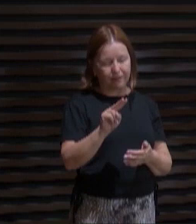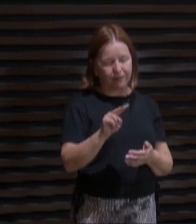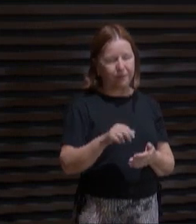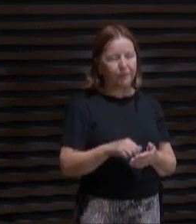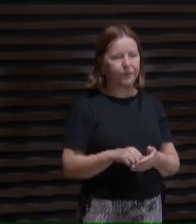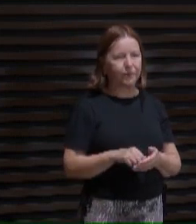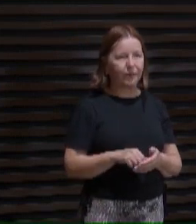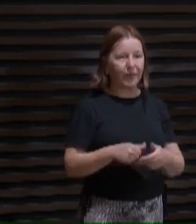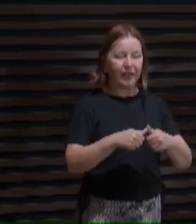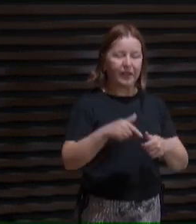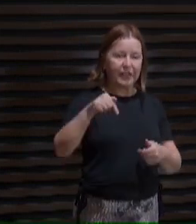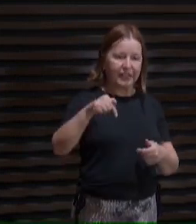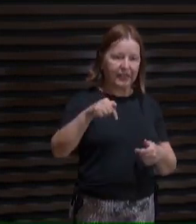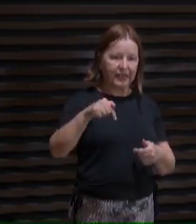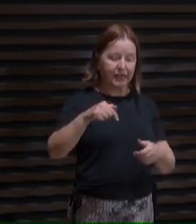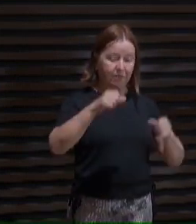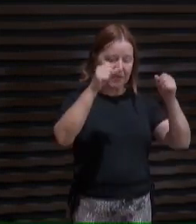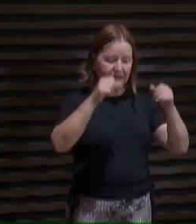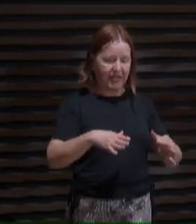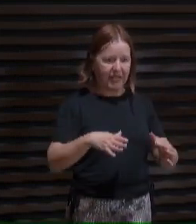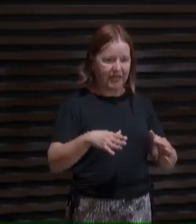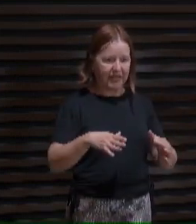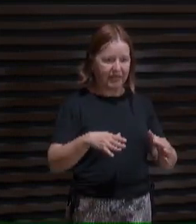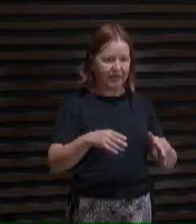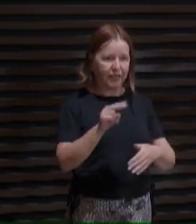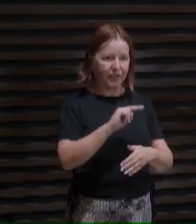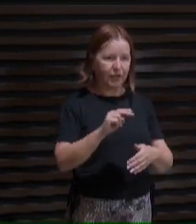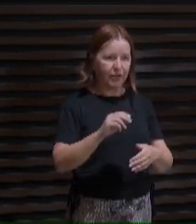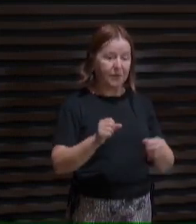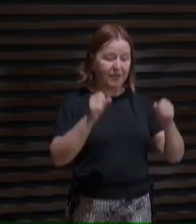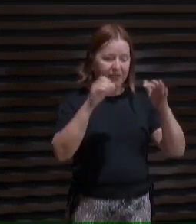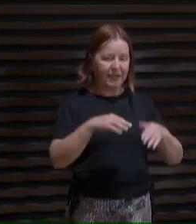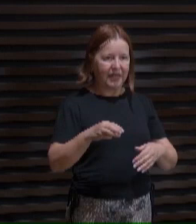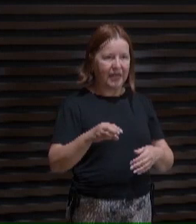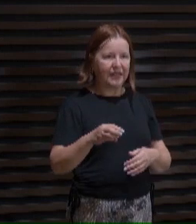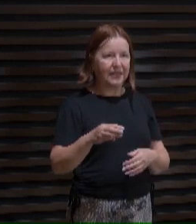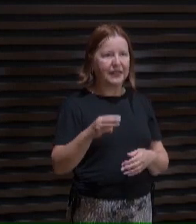Estes 7 sinais são chamados sinais messiânicos.